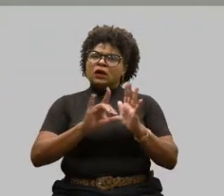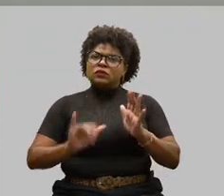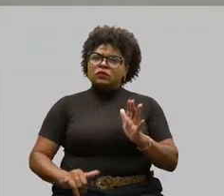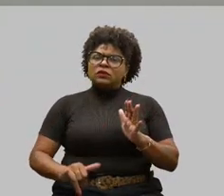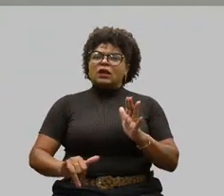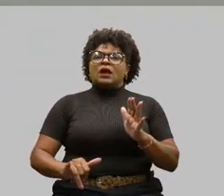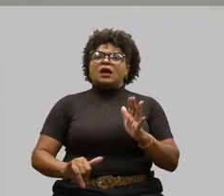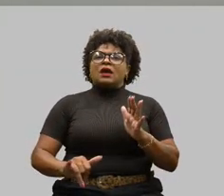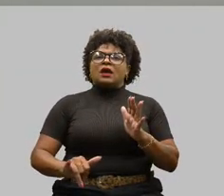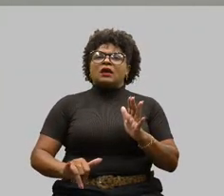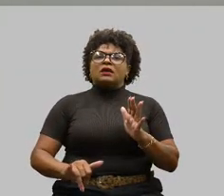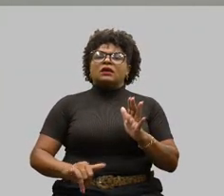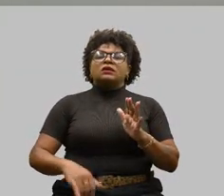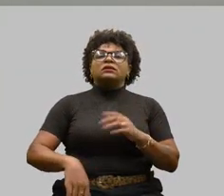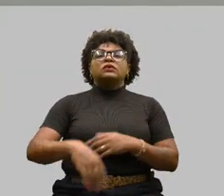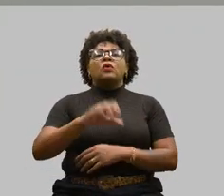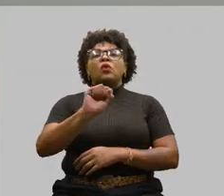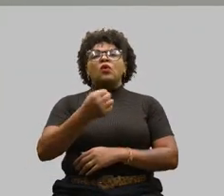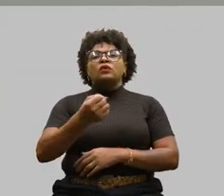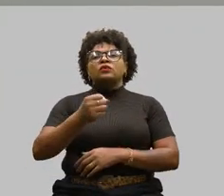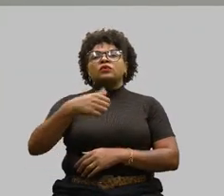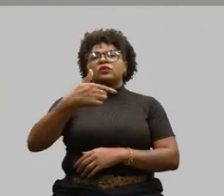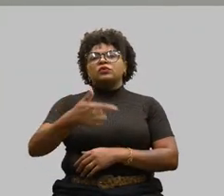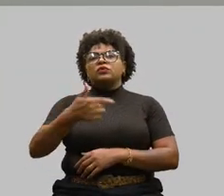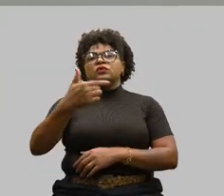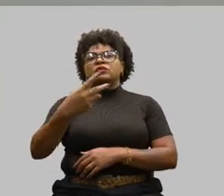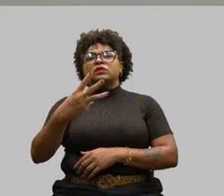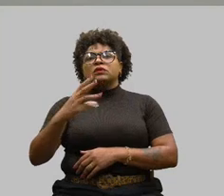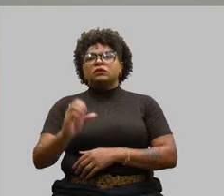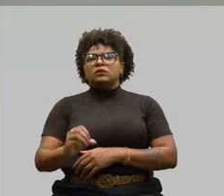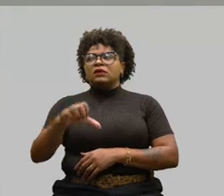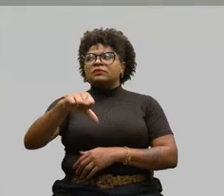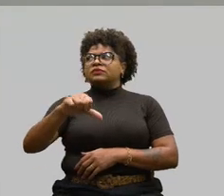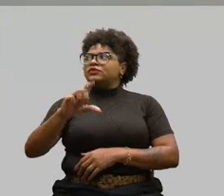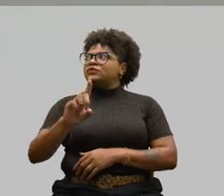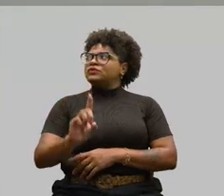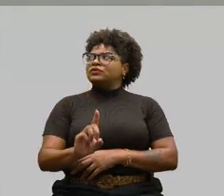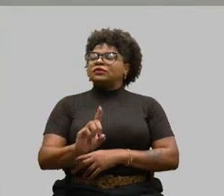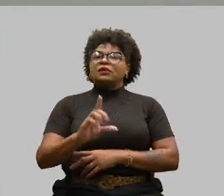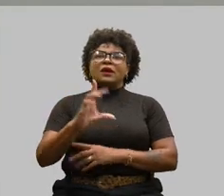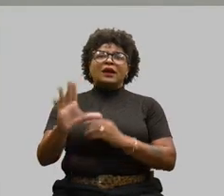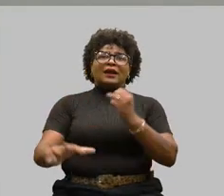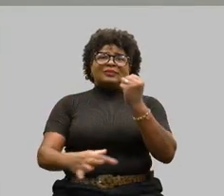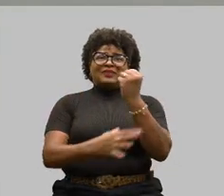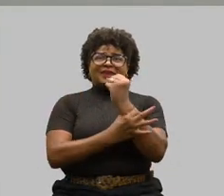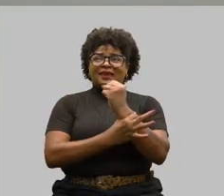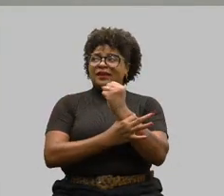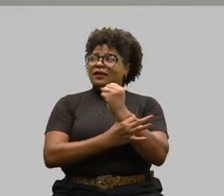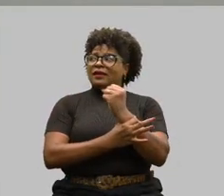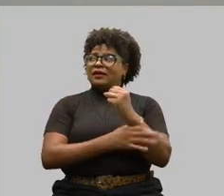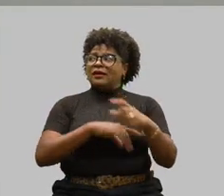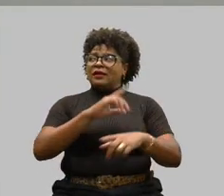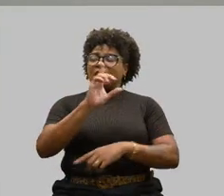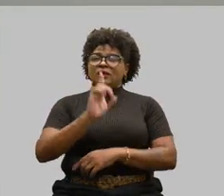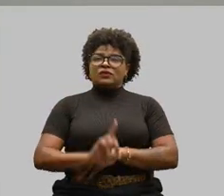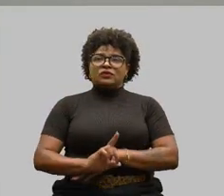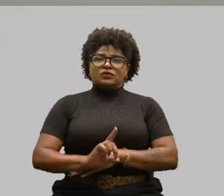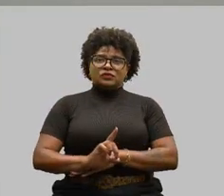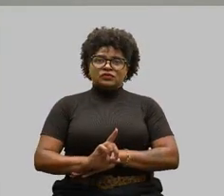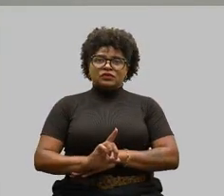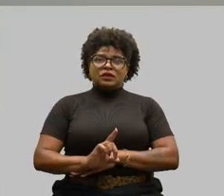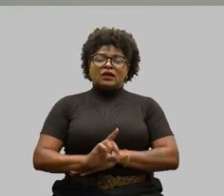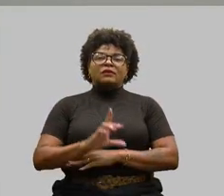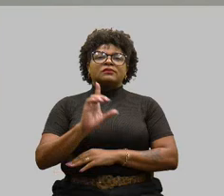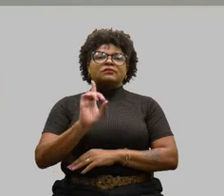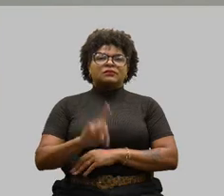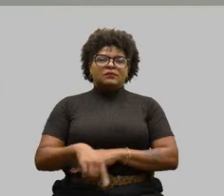2015 e a lei 8.213/91 que garantem os direitos das pessoas com deficiência no mercado